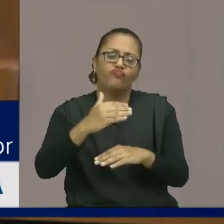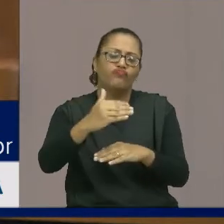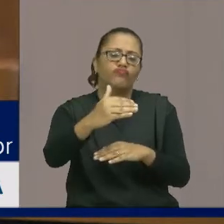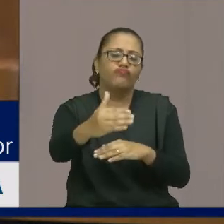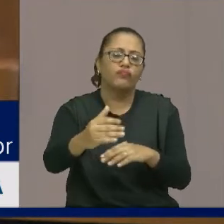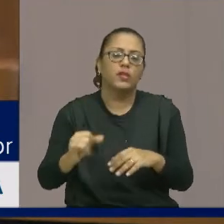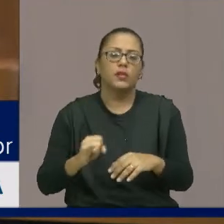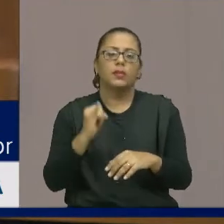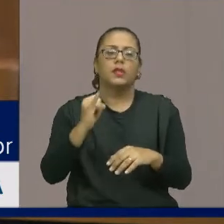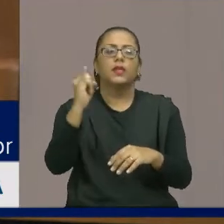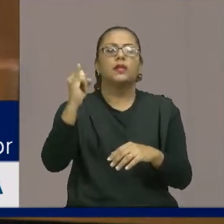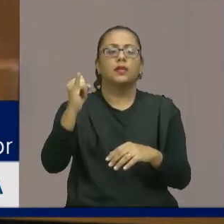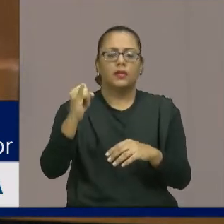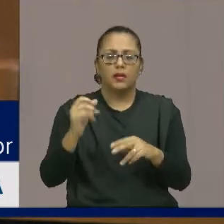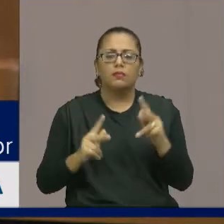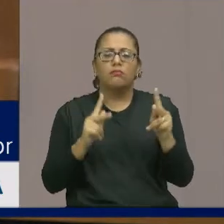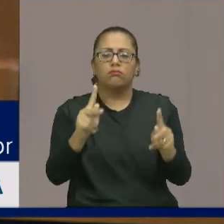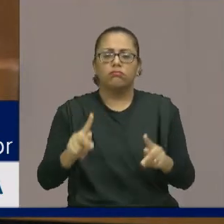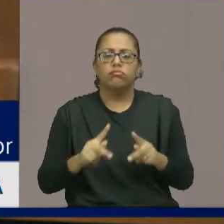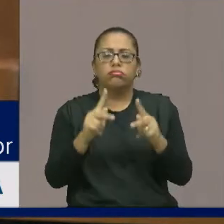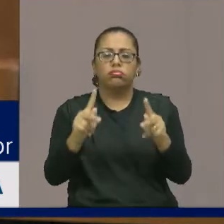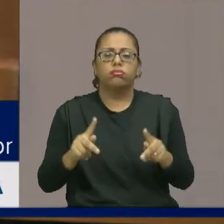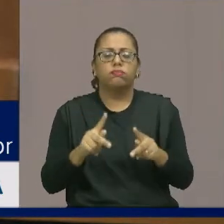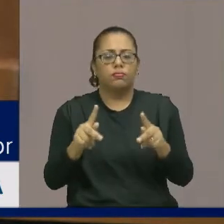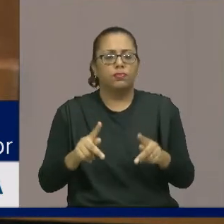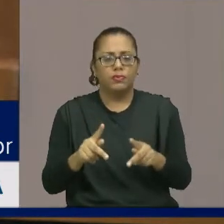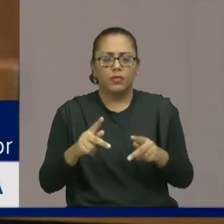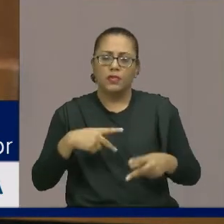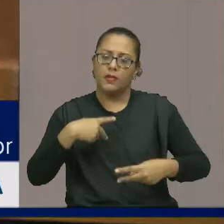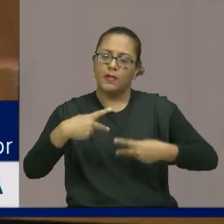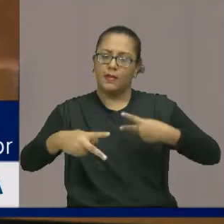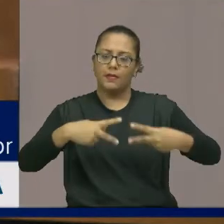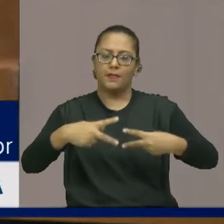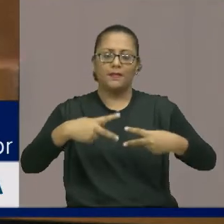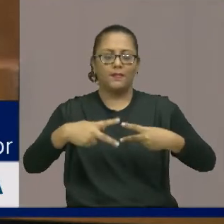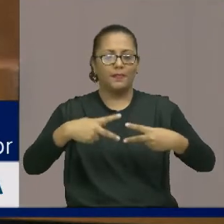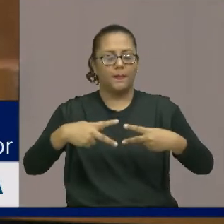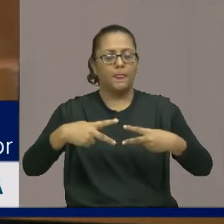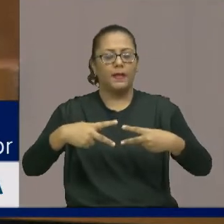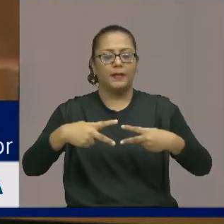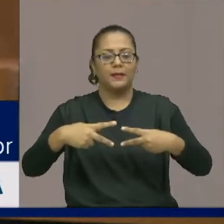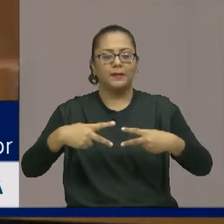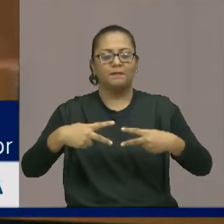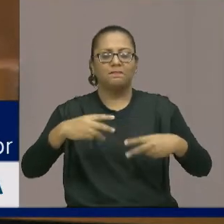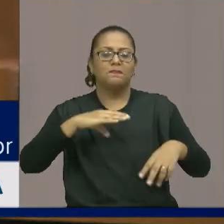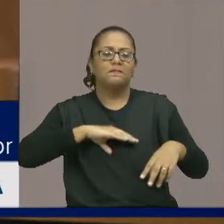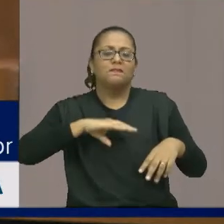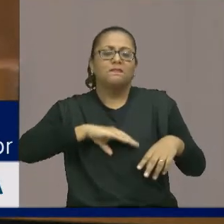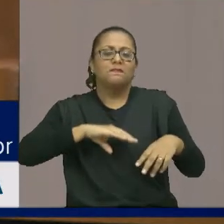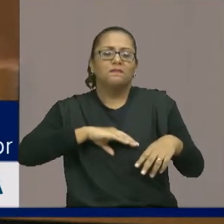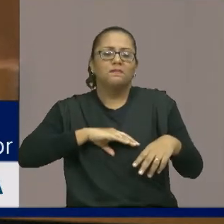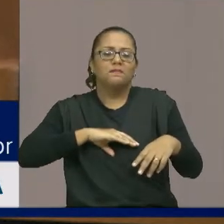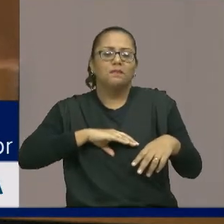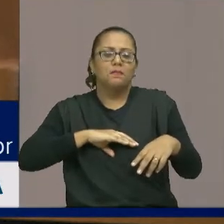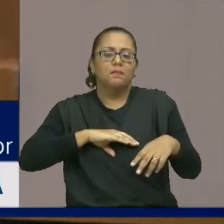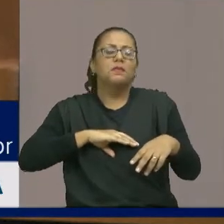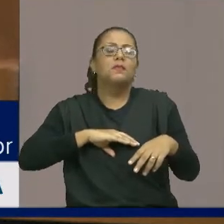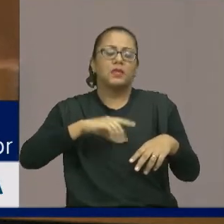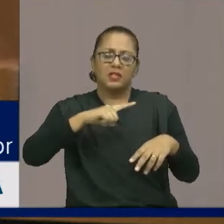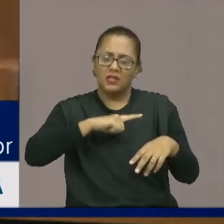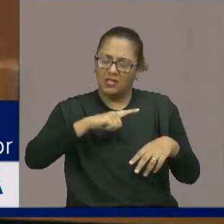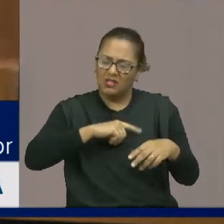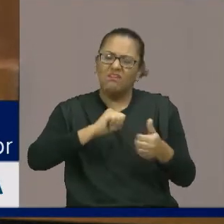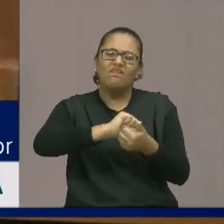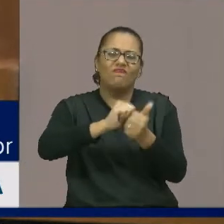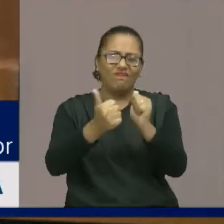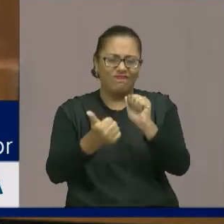importantes nas políticas públicas municipais. São José dos Campos é uma cidade muito rica em políticas públicas do